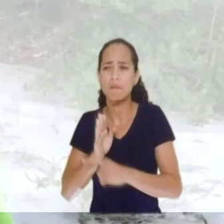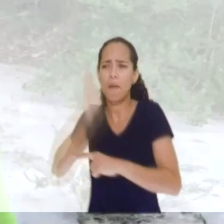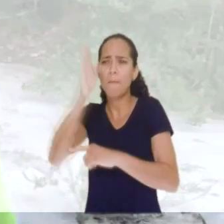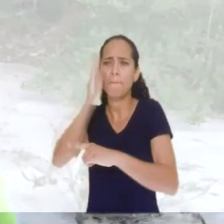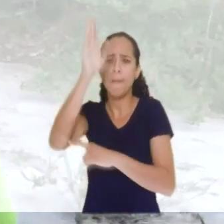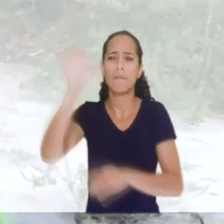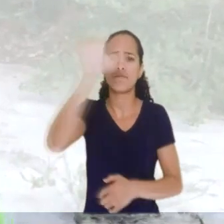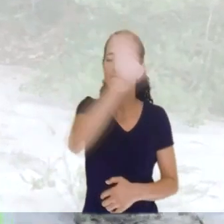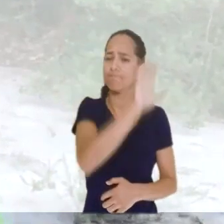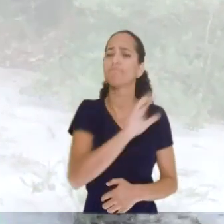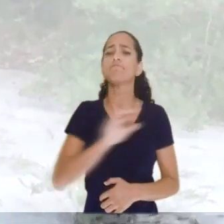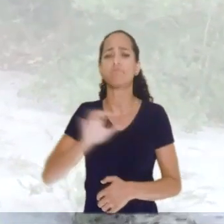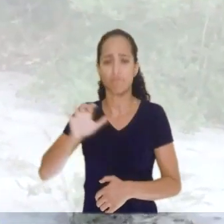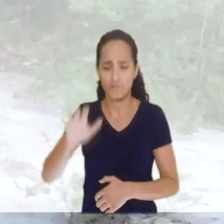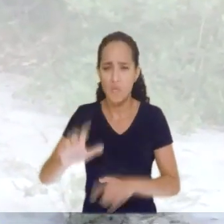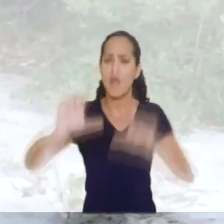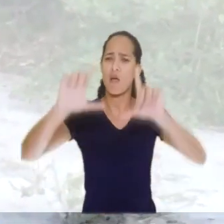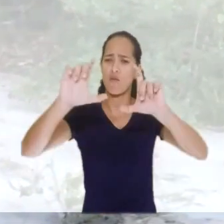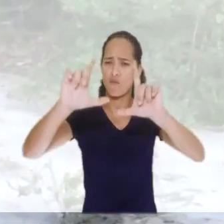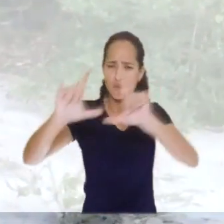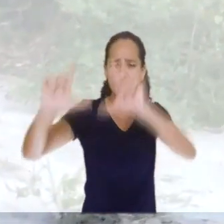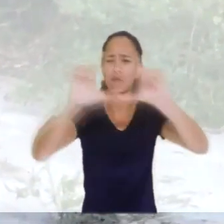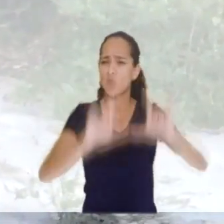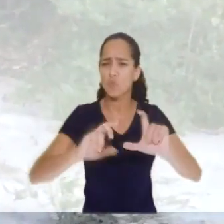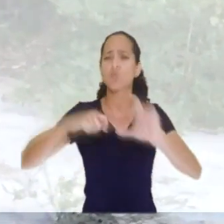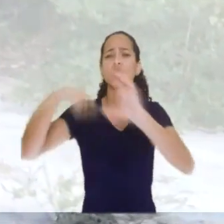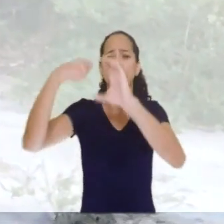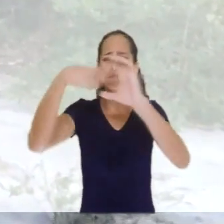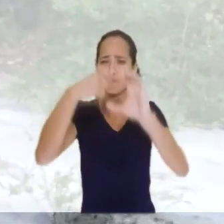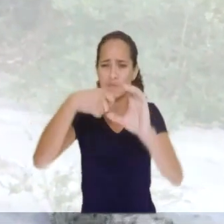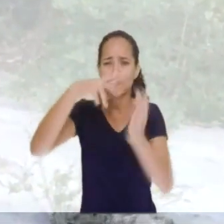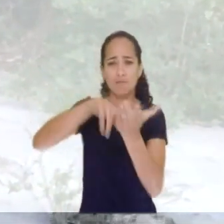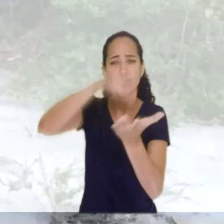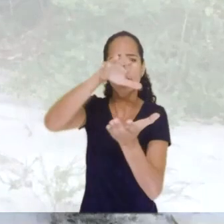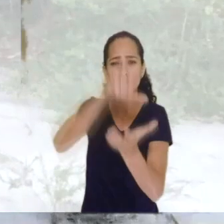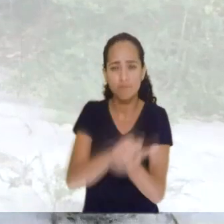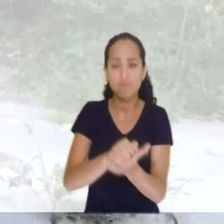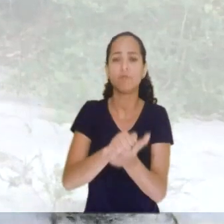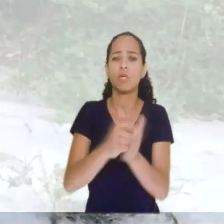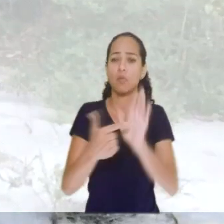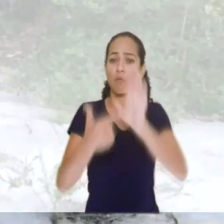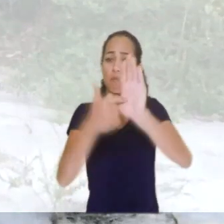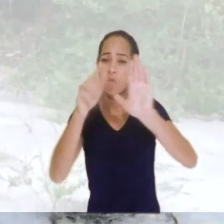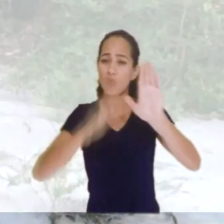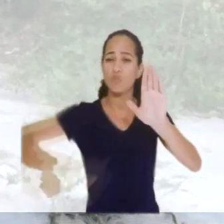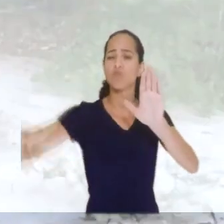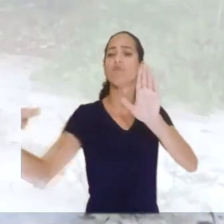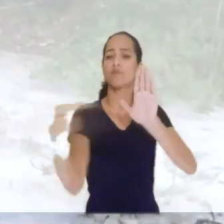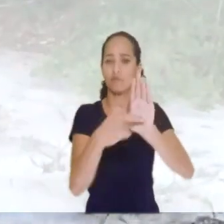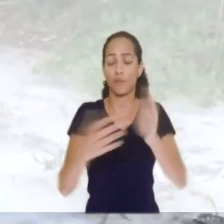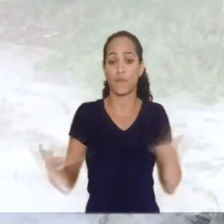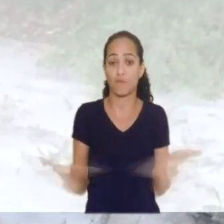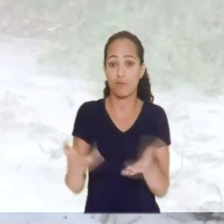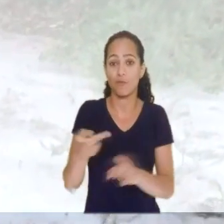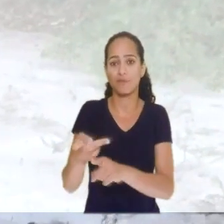todo, ir na localidade onde estão essas espécies ameaçadas e aí fazer fotos, fazer vídeos para mostrar para todo mundo essas espécies ameaçadas. A gente